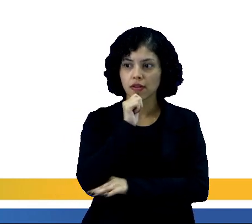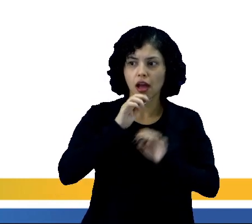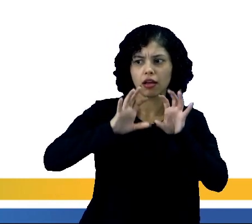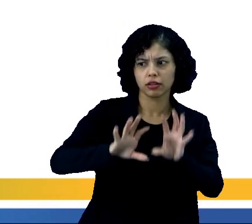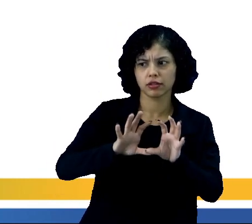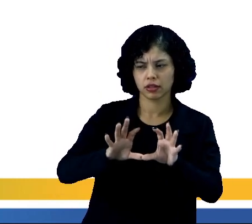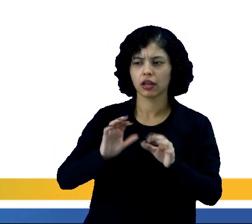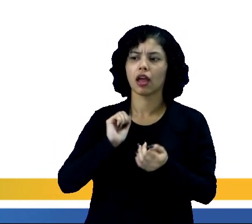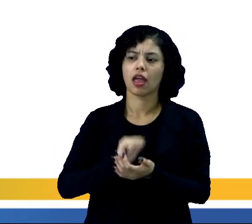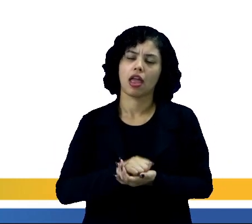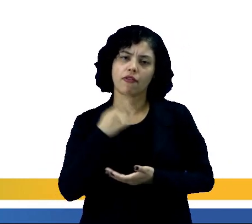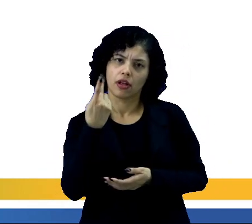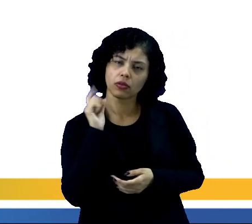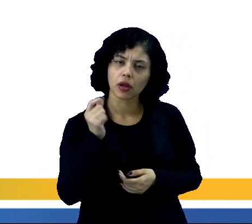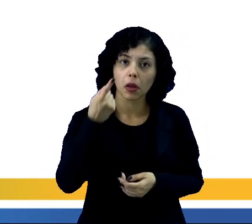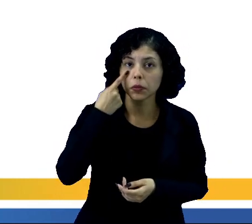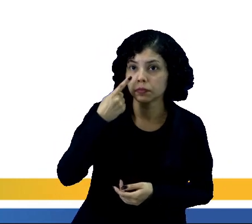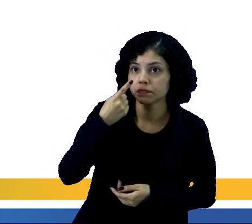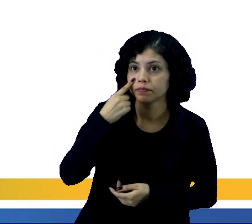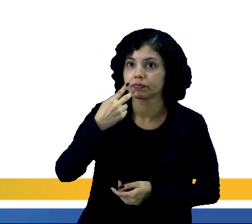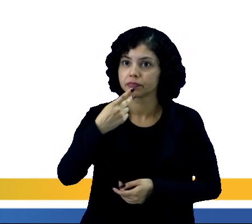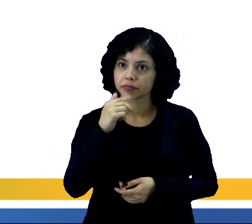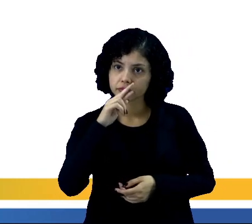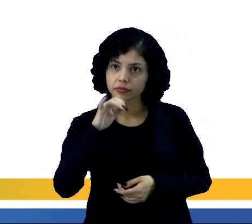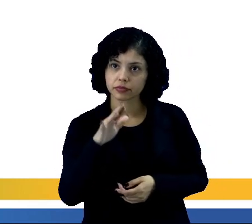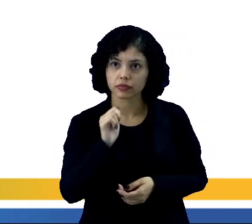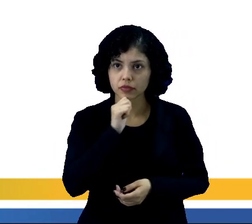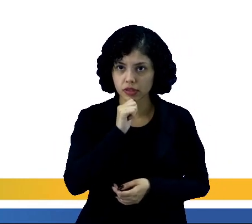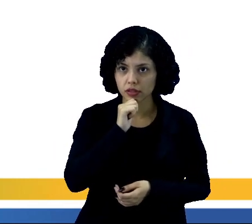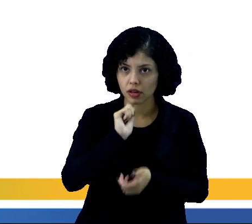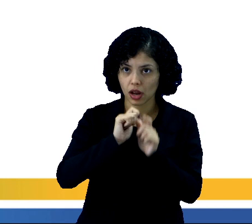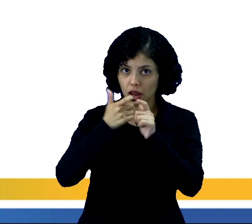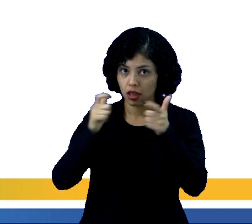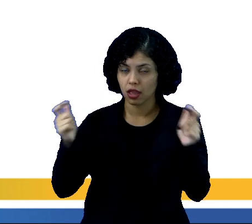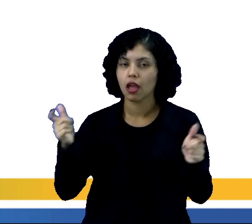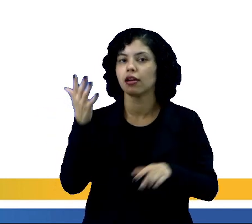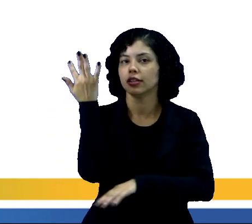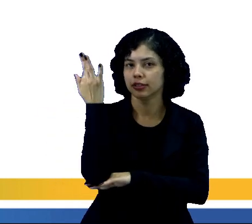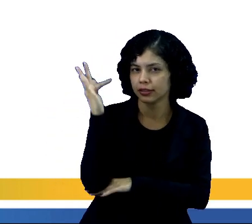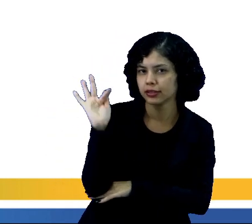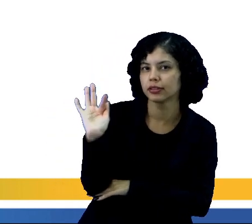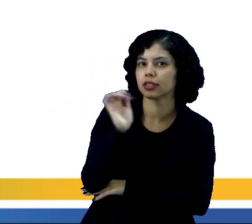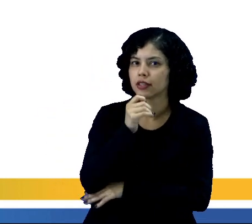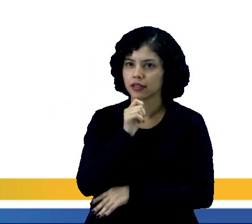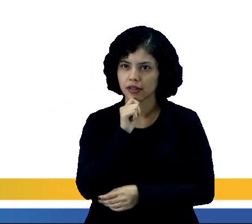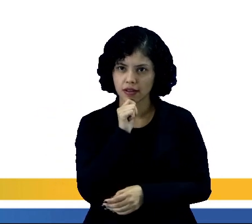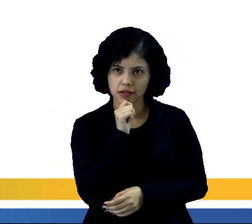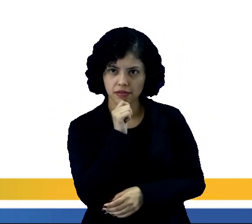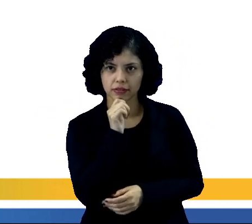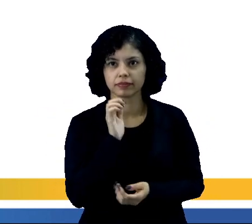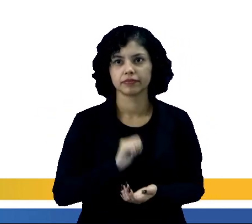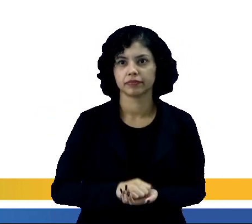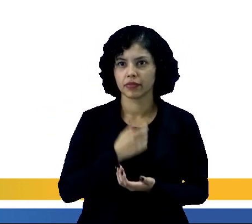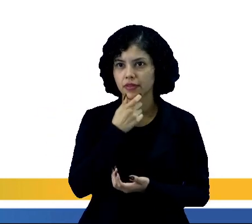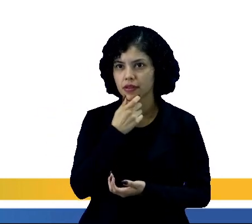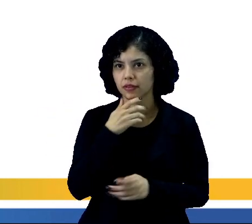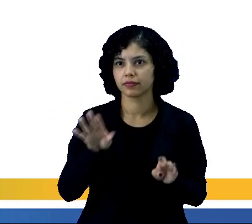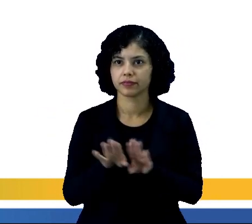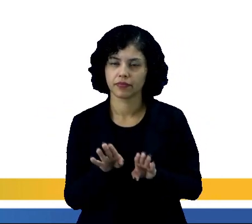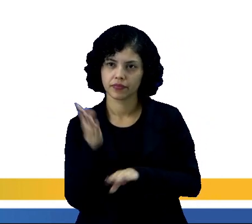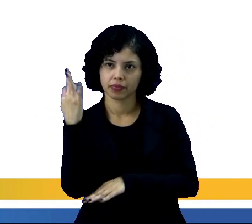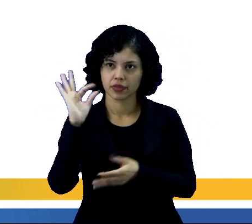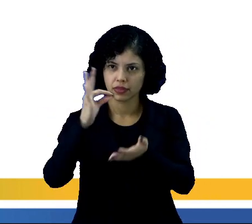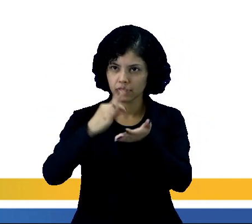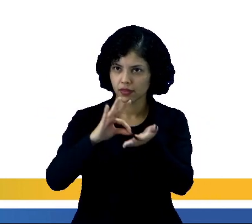assim, o Hitler coloca ali seus olhos sobre a Polônia e, à medida que a tensão entre a Alemanha e a Polônia aumentava, ingleses e